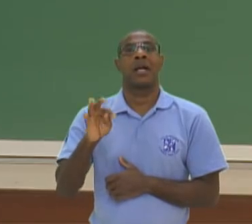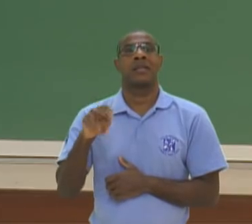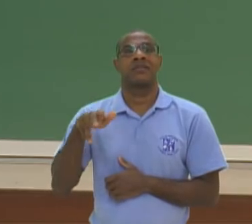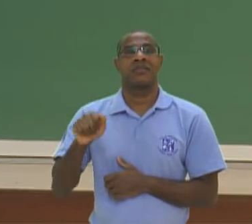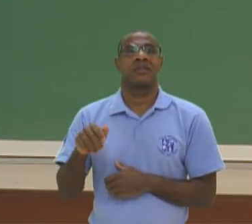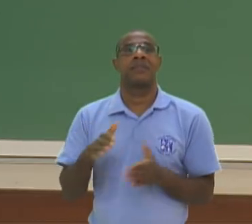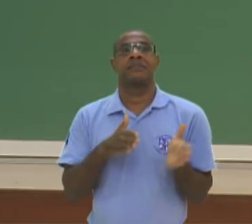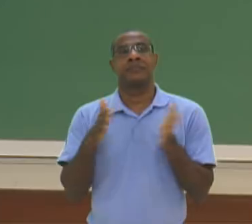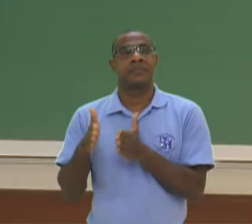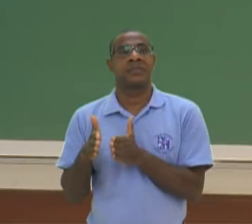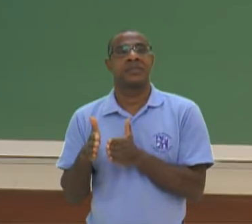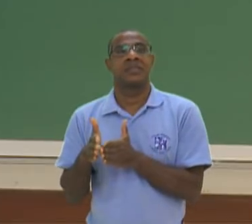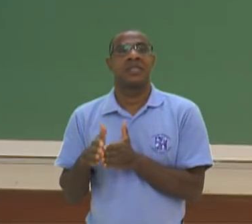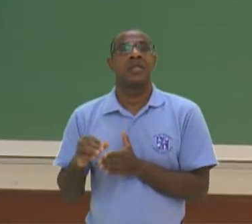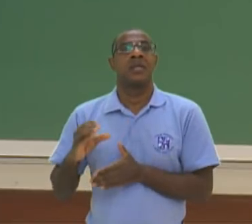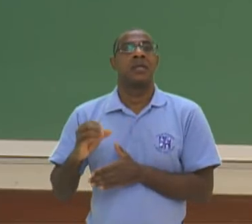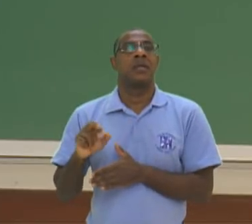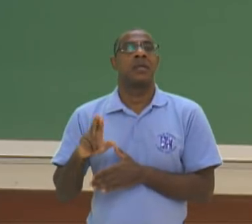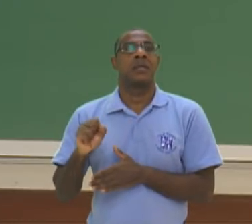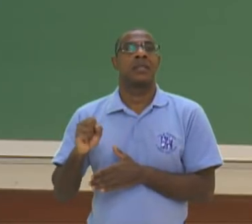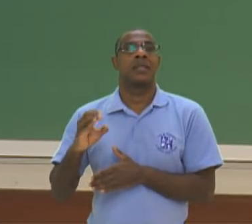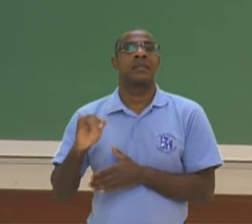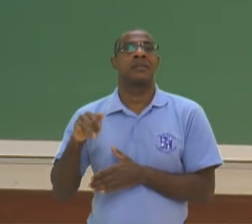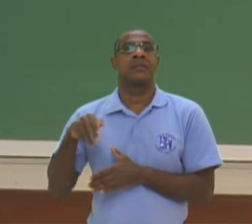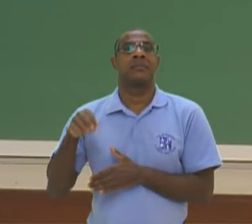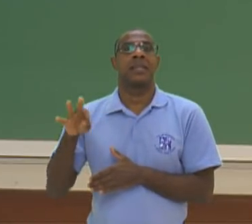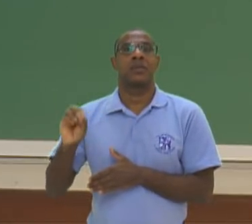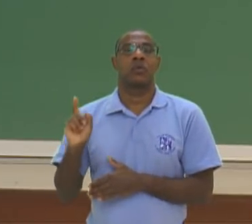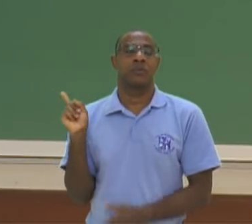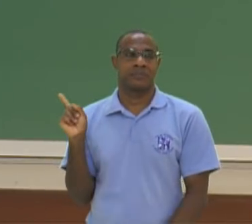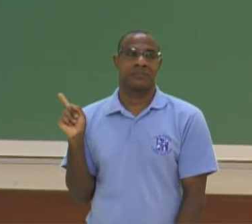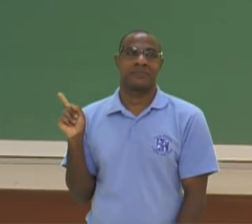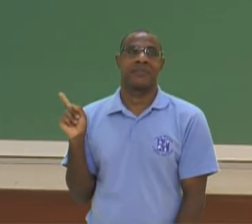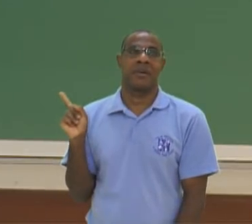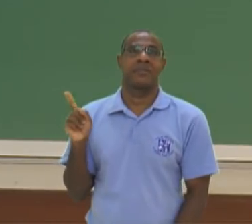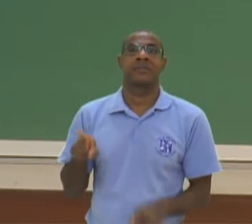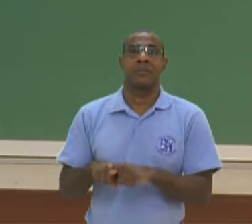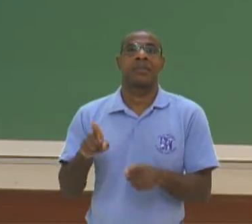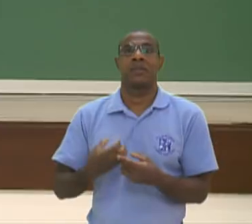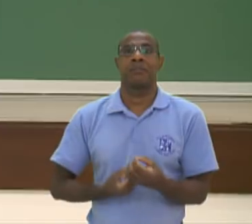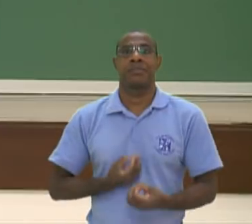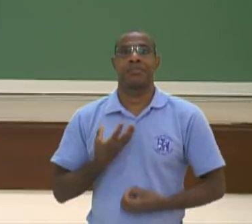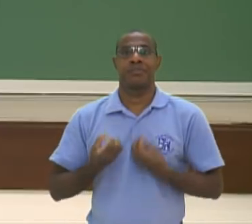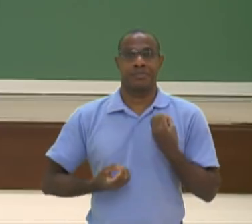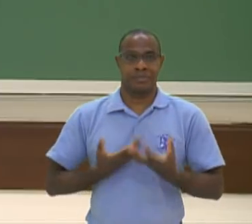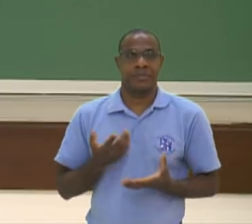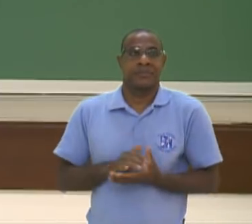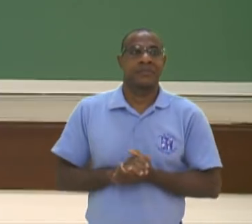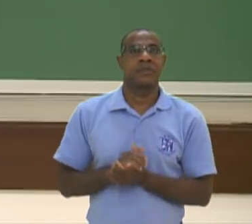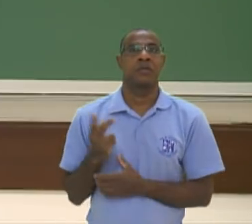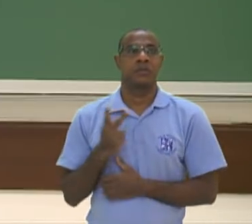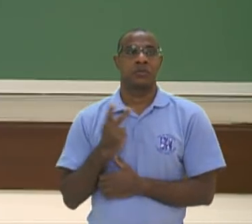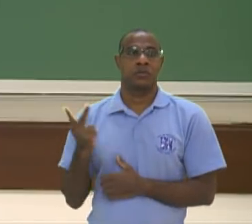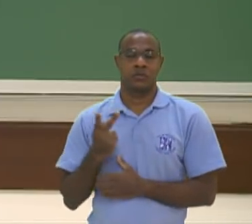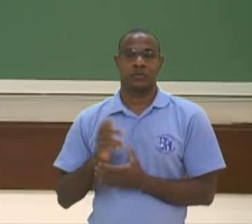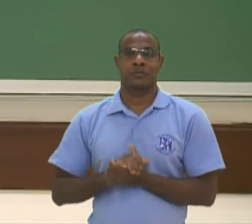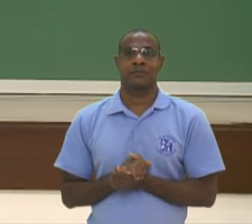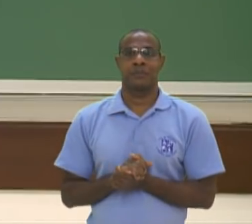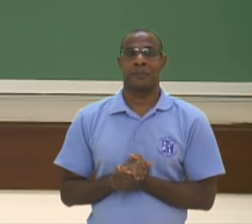E o crescimento é o hormônio do crescimento, também produzido pela hipófise, os dois, ok?